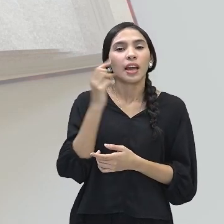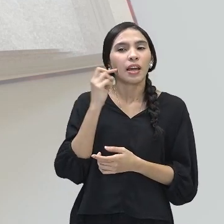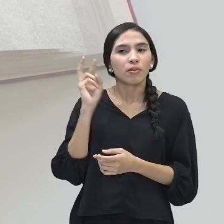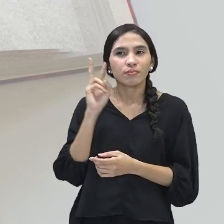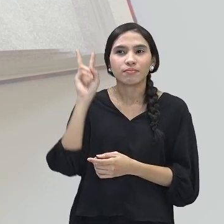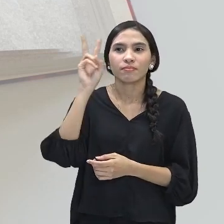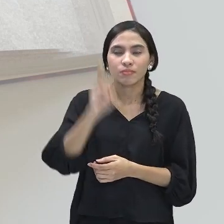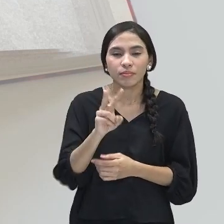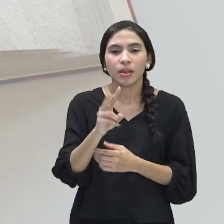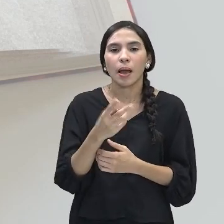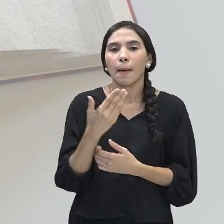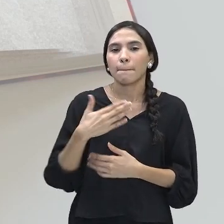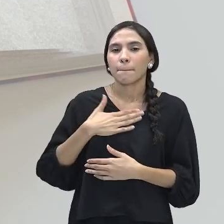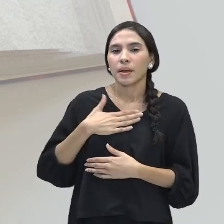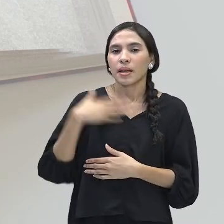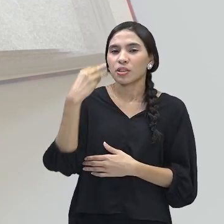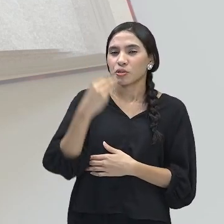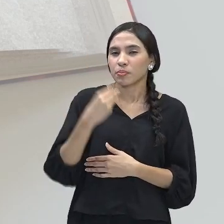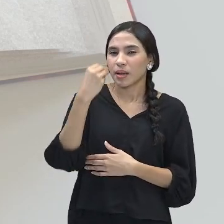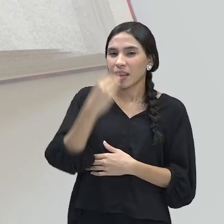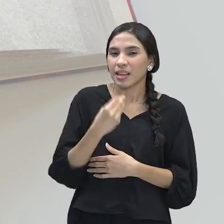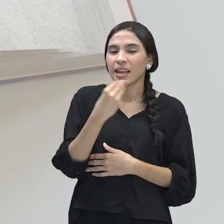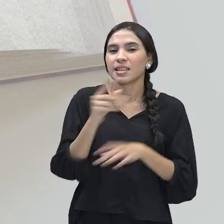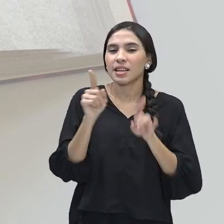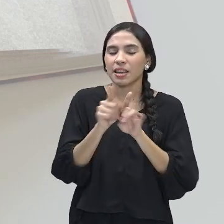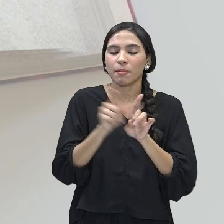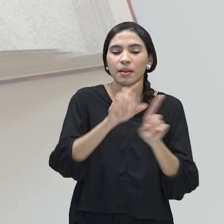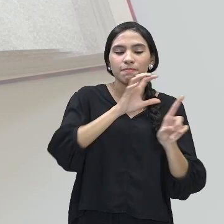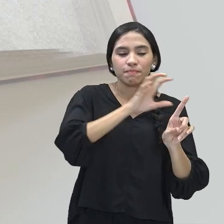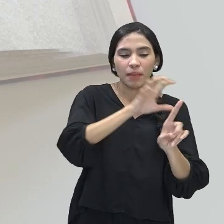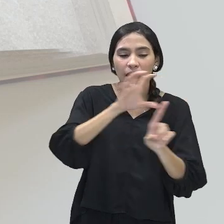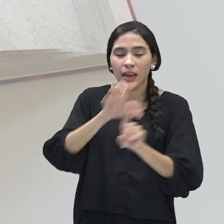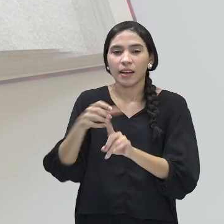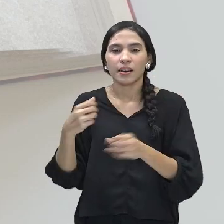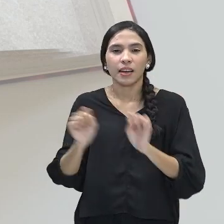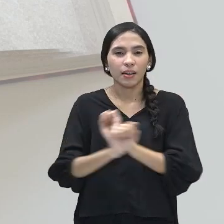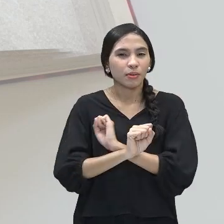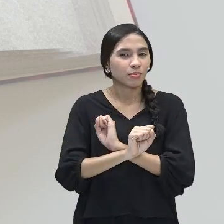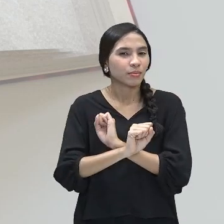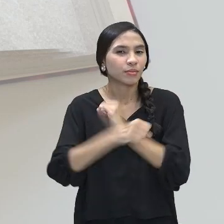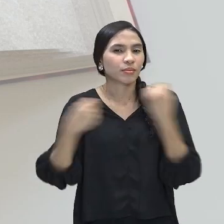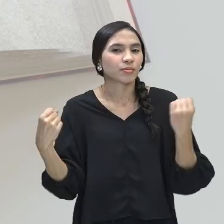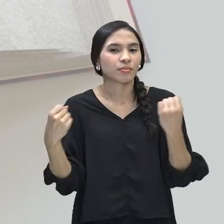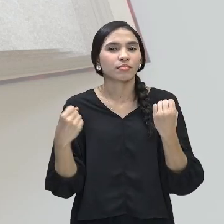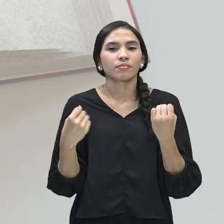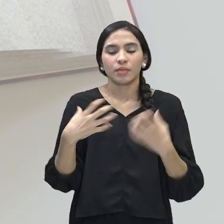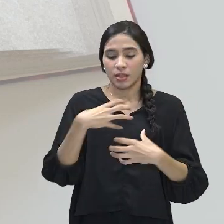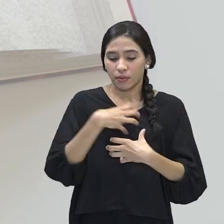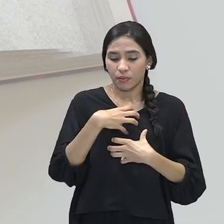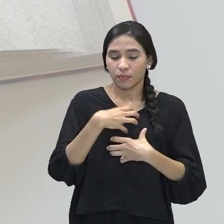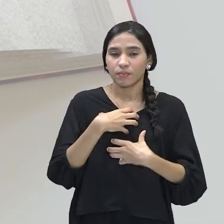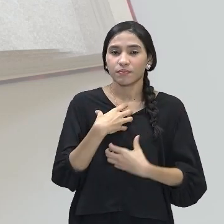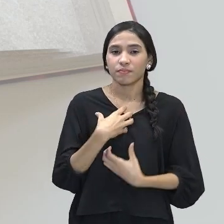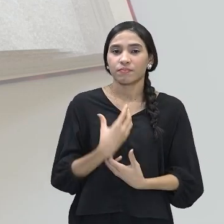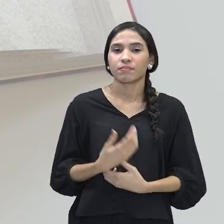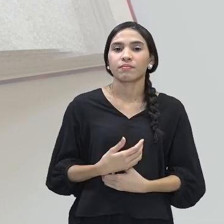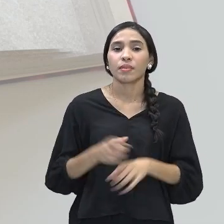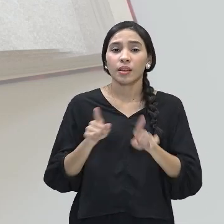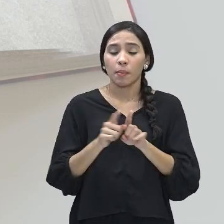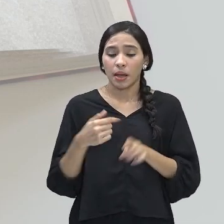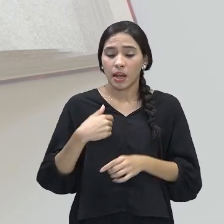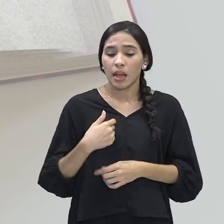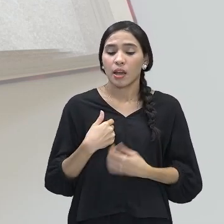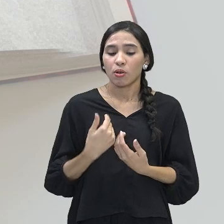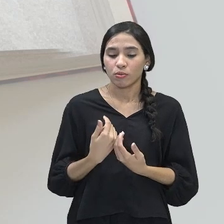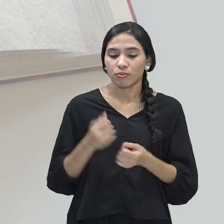será criação, nascimento. Eu romperei todos os nãos que existem dentro de mim. Provarei a mim